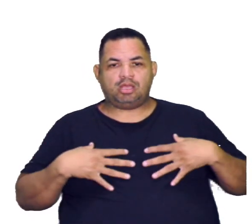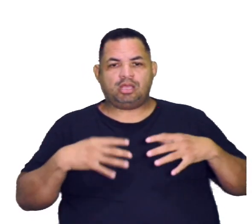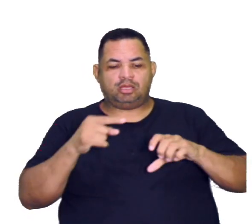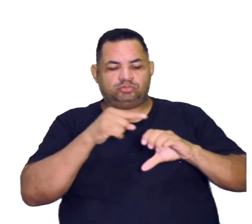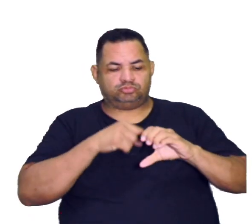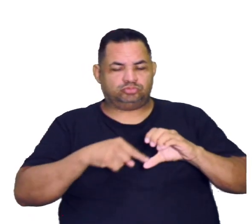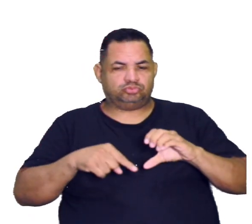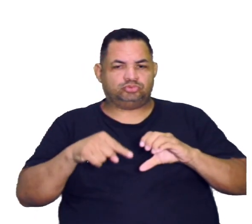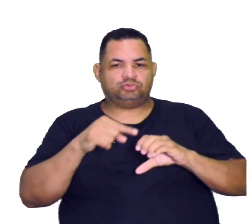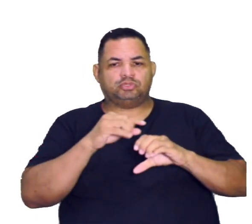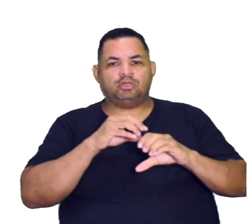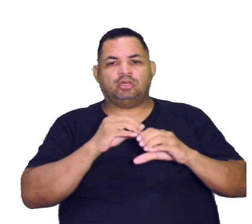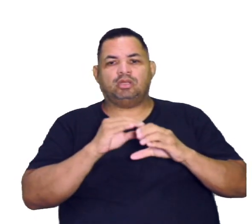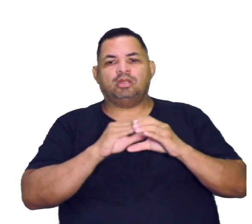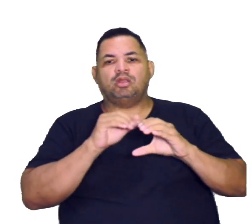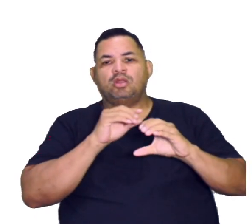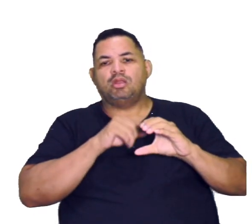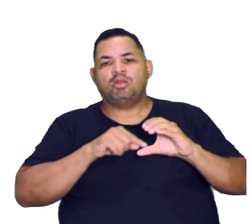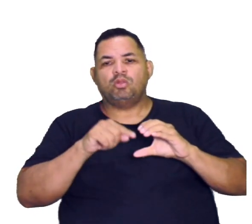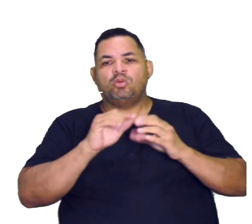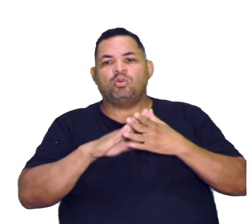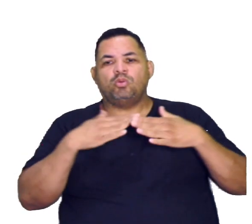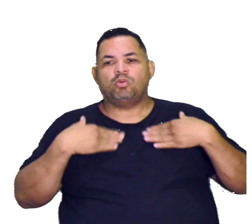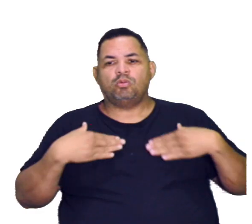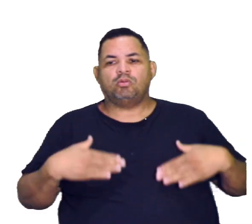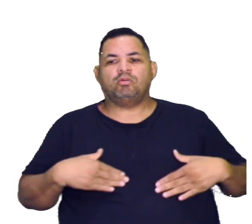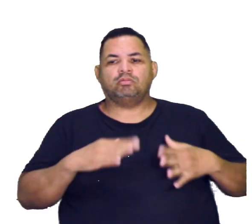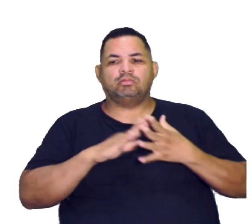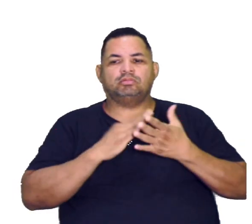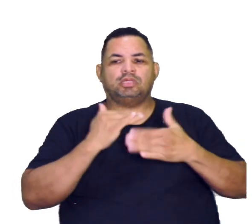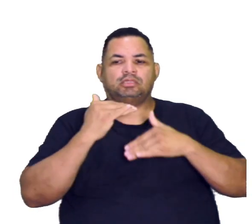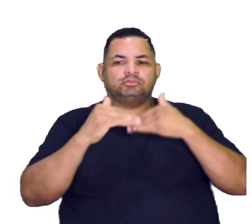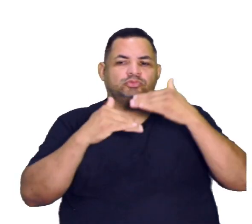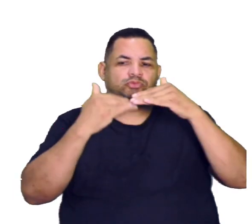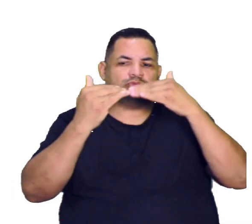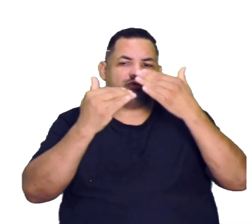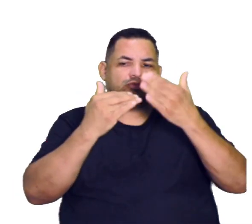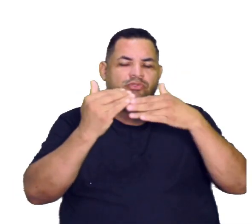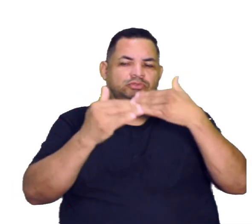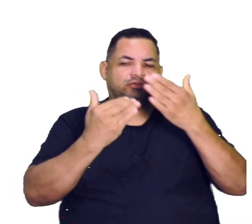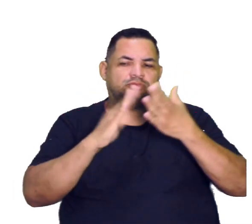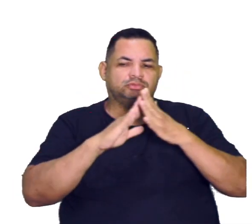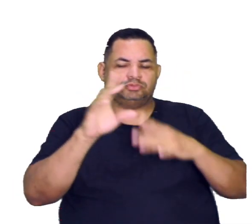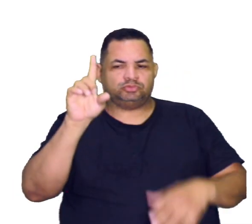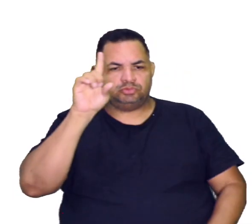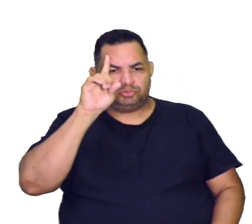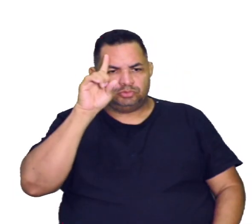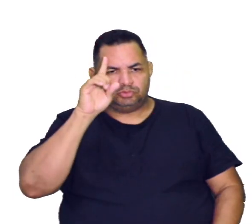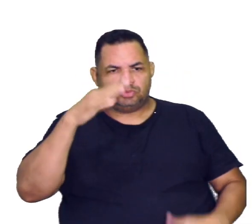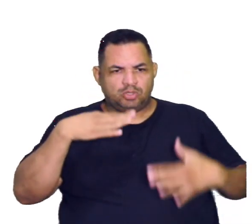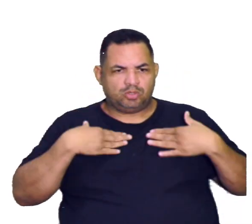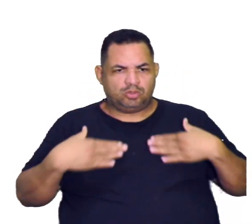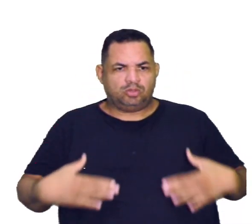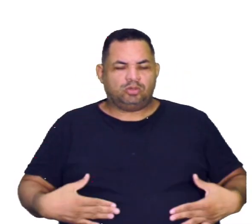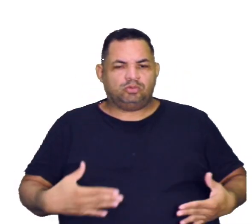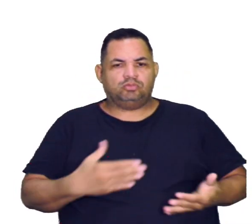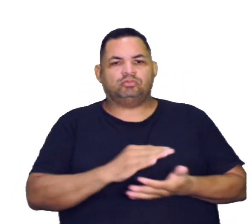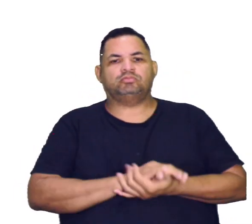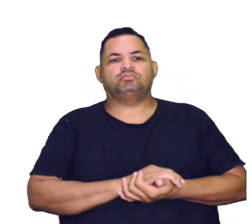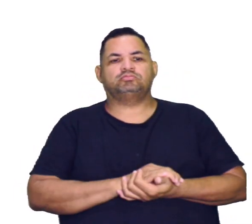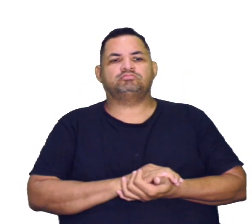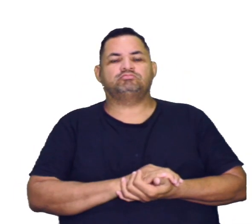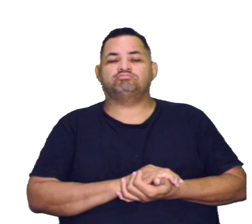forma contínua. Então, um dia após o outro, ela está deteriorando aí o organismo. Perfeito.